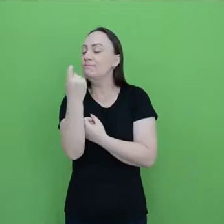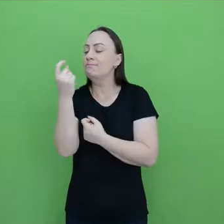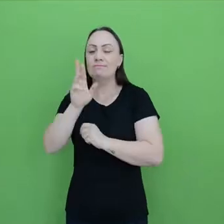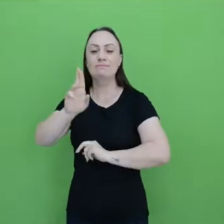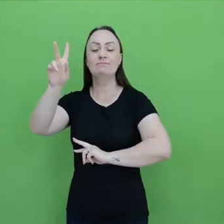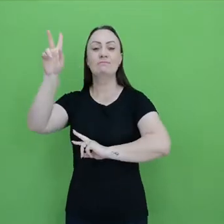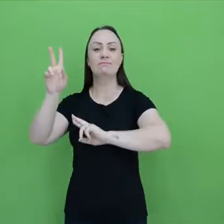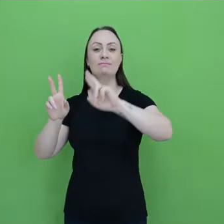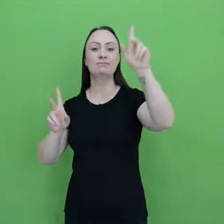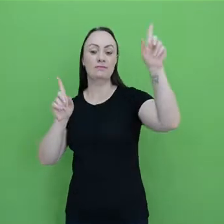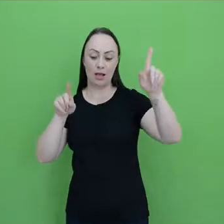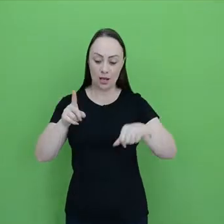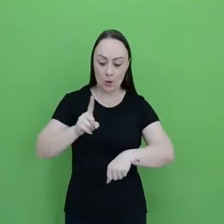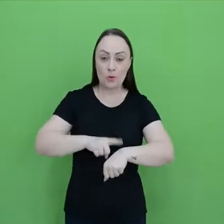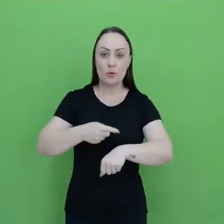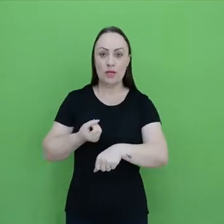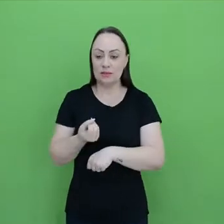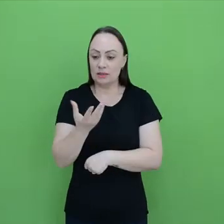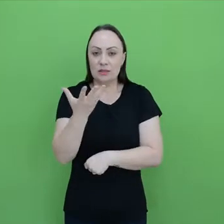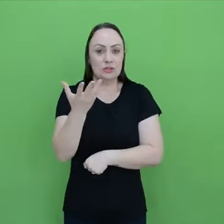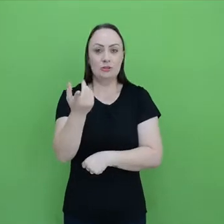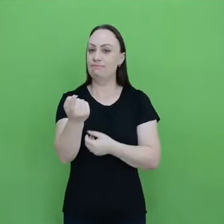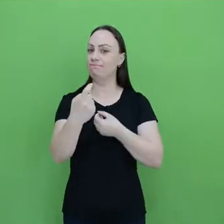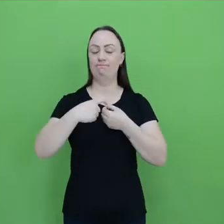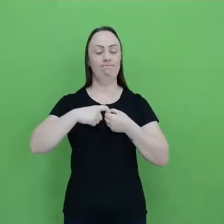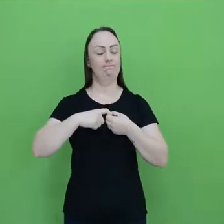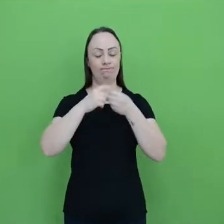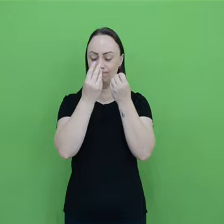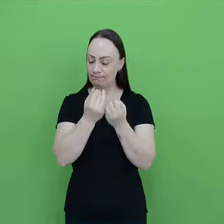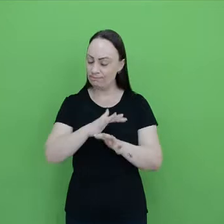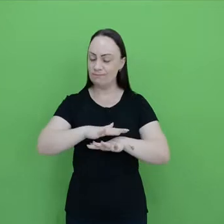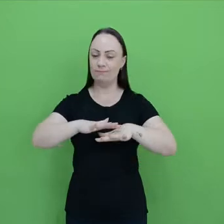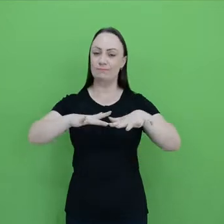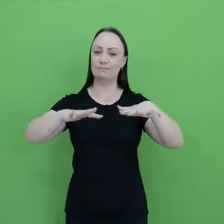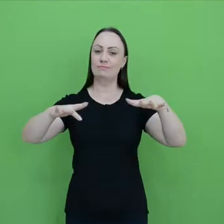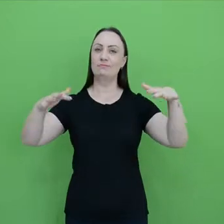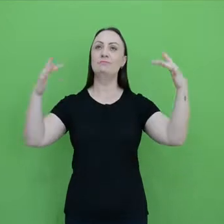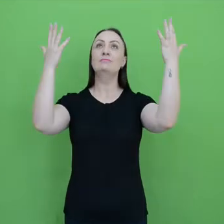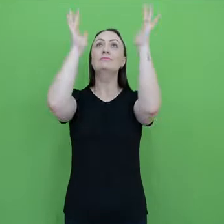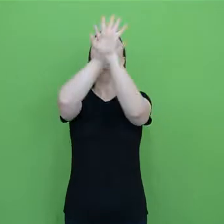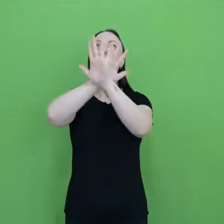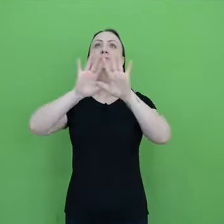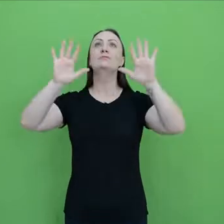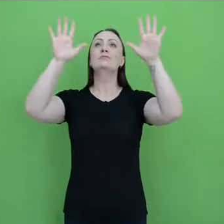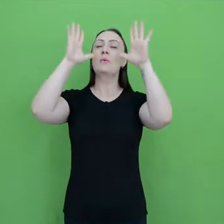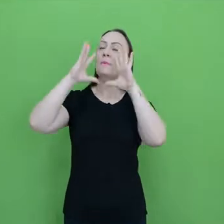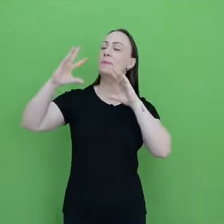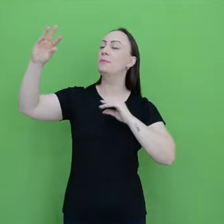únicos. Relato do instante que não volta, vira paisagem,